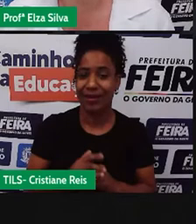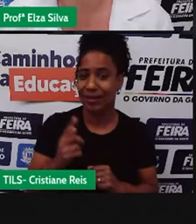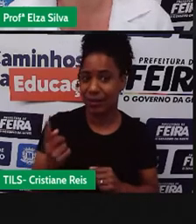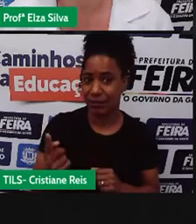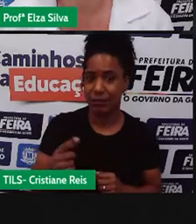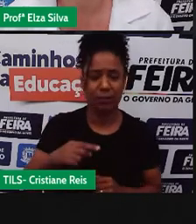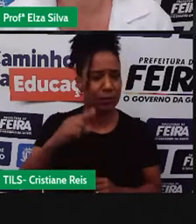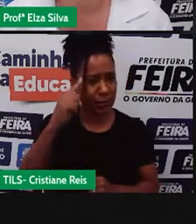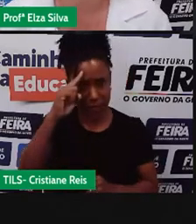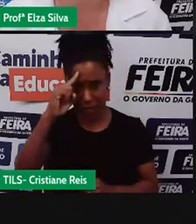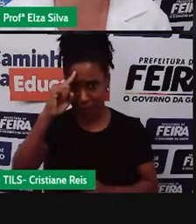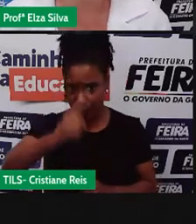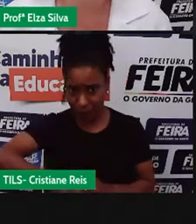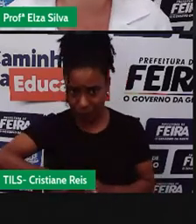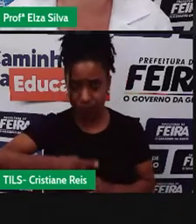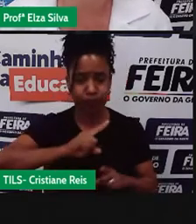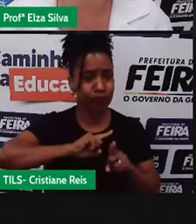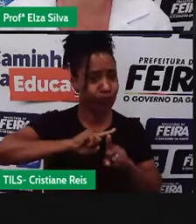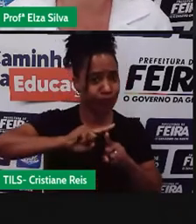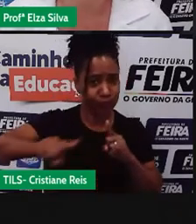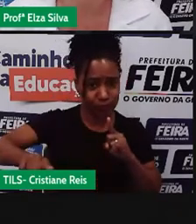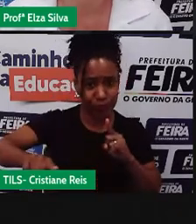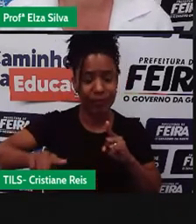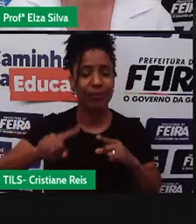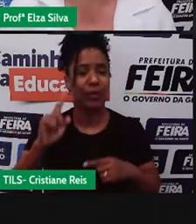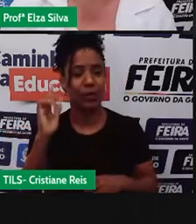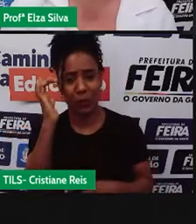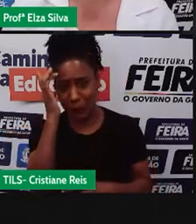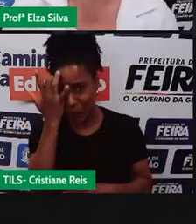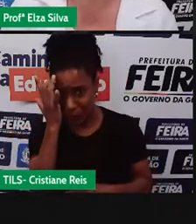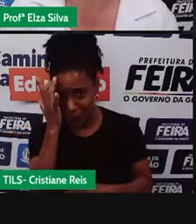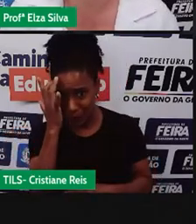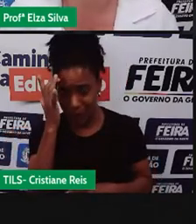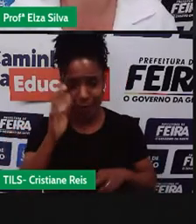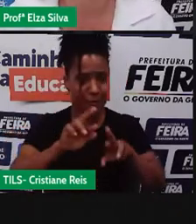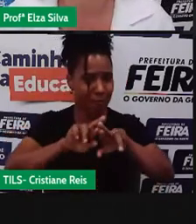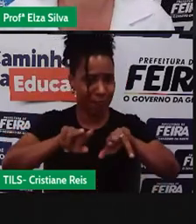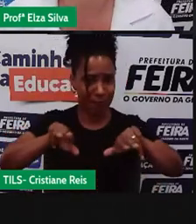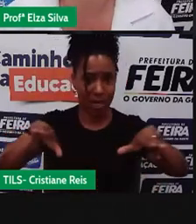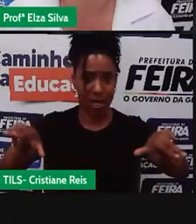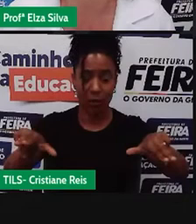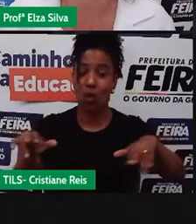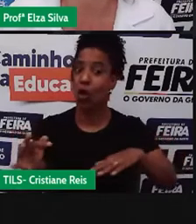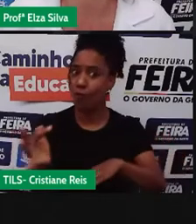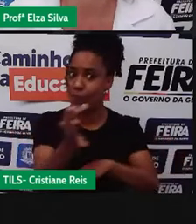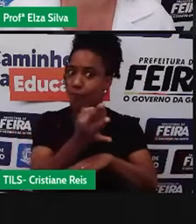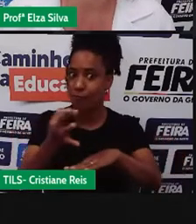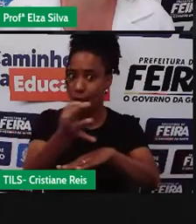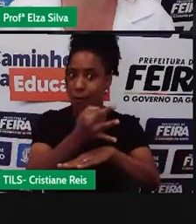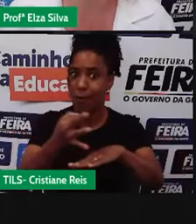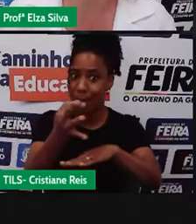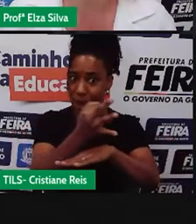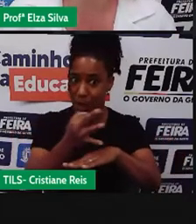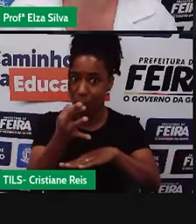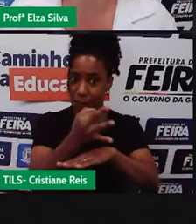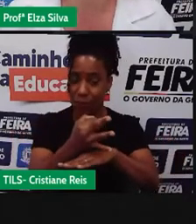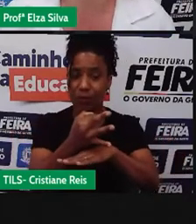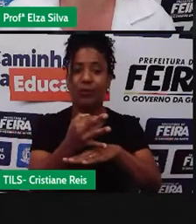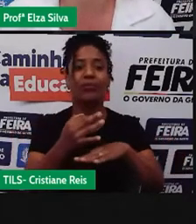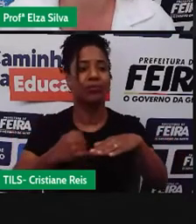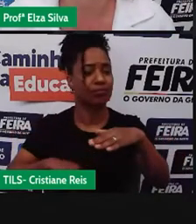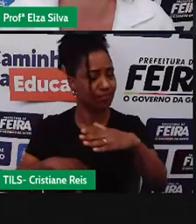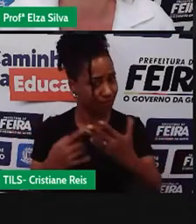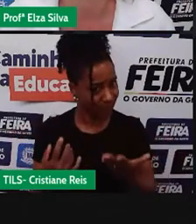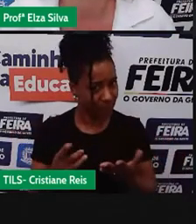de obrigação, proibição e dedução em situações formais atuais dentro de cada